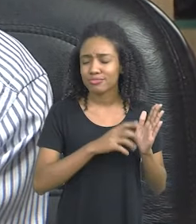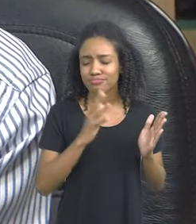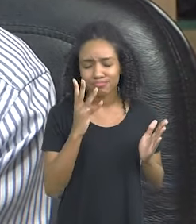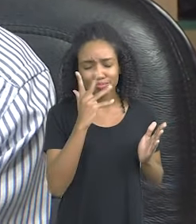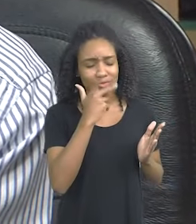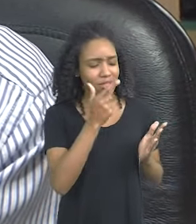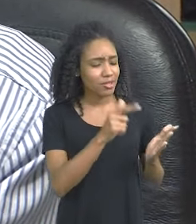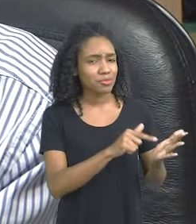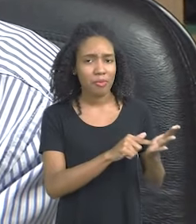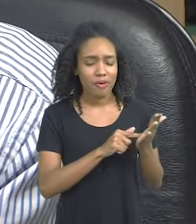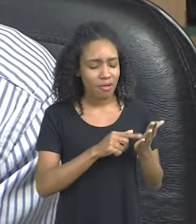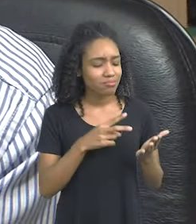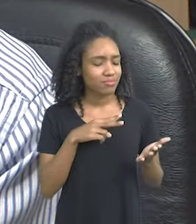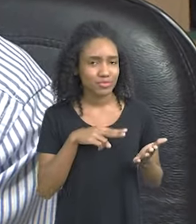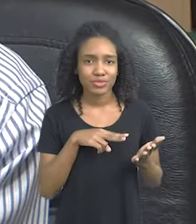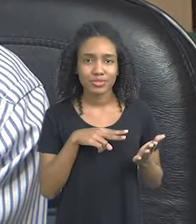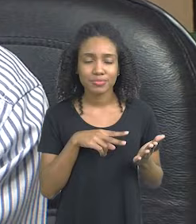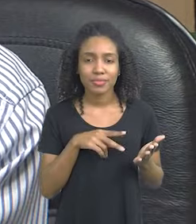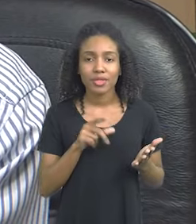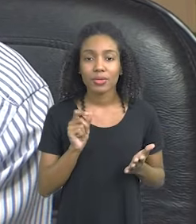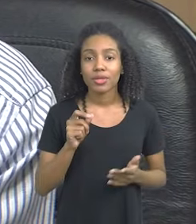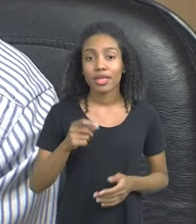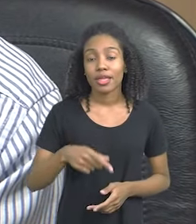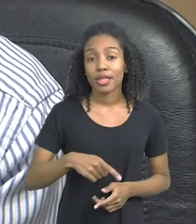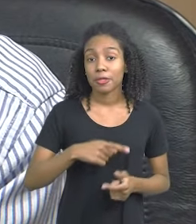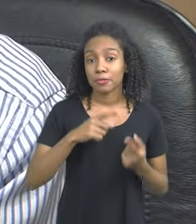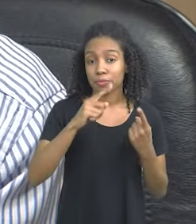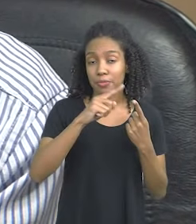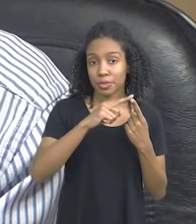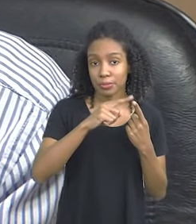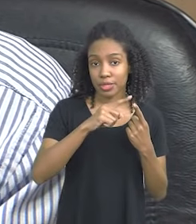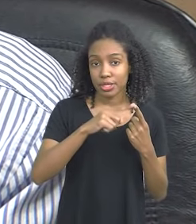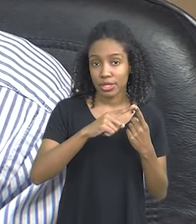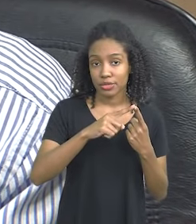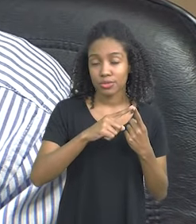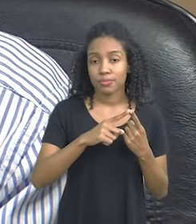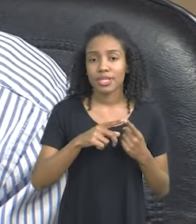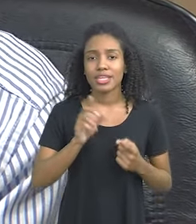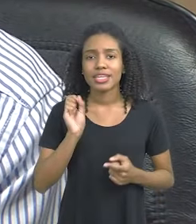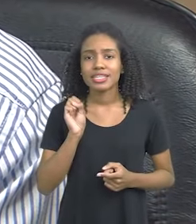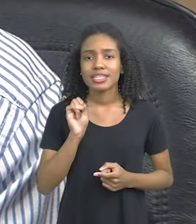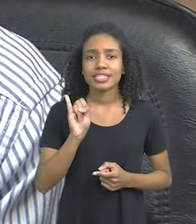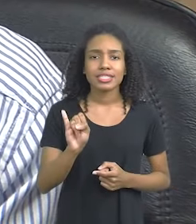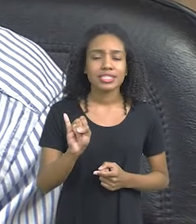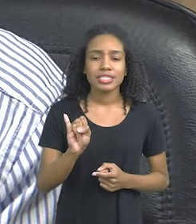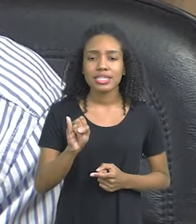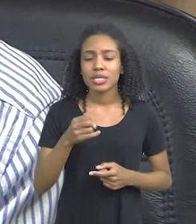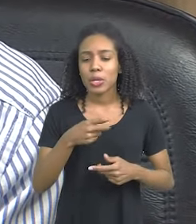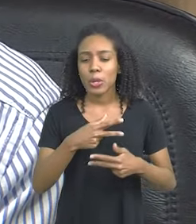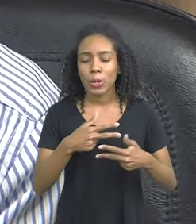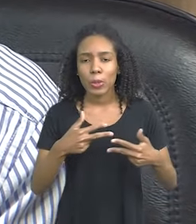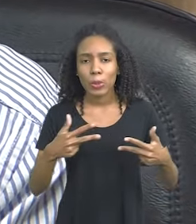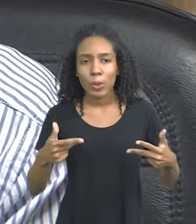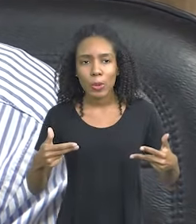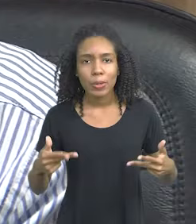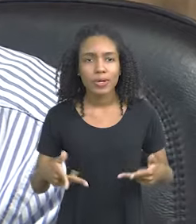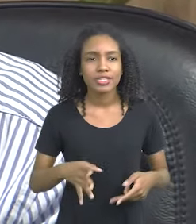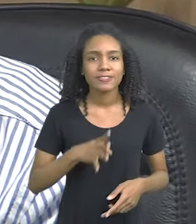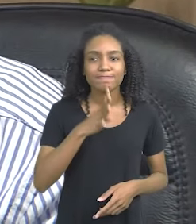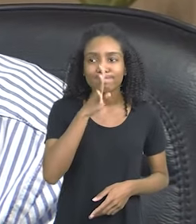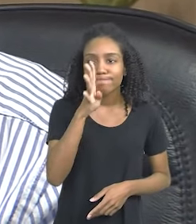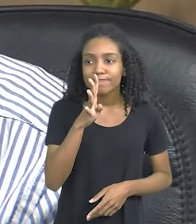Primeiro, que quando nós temos mais do que o necessário, aquilo que excede, é